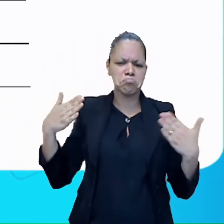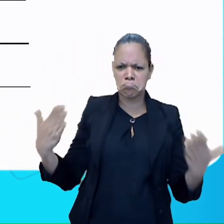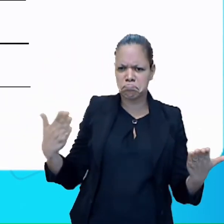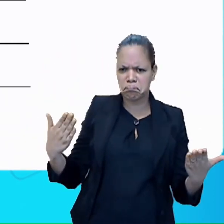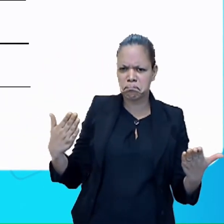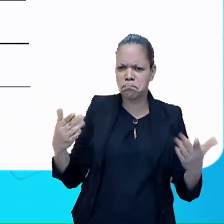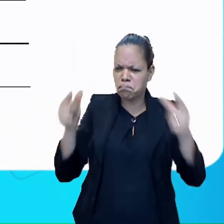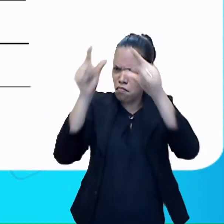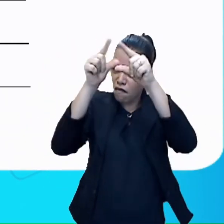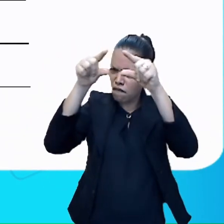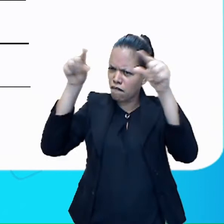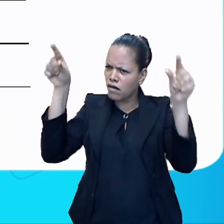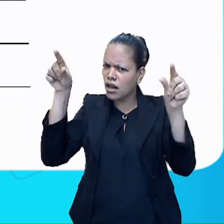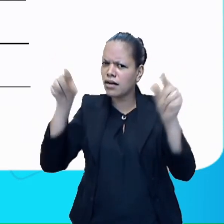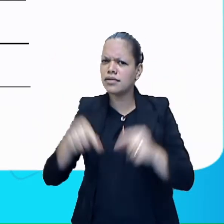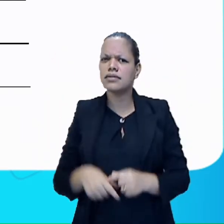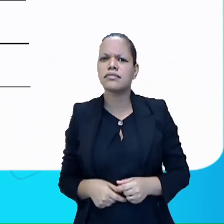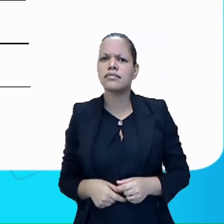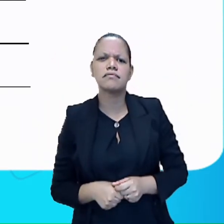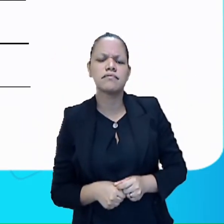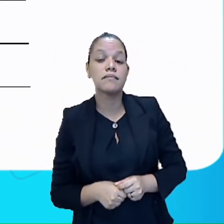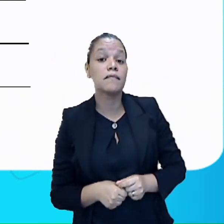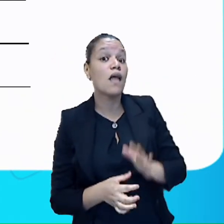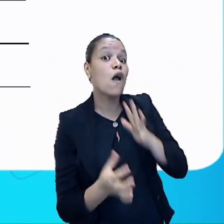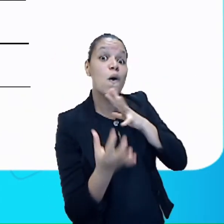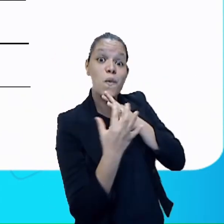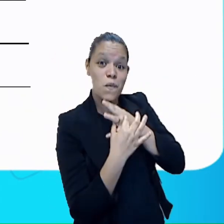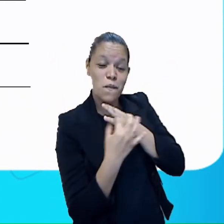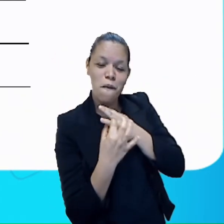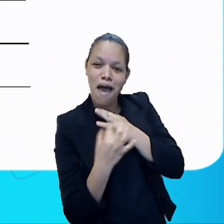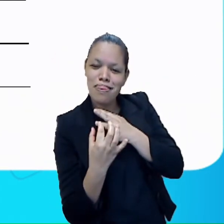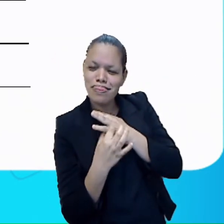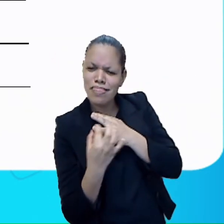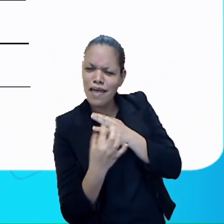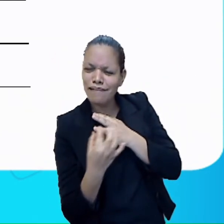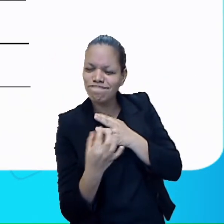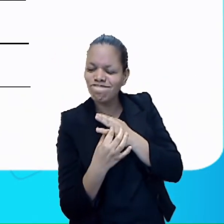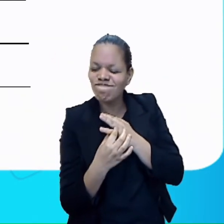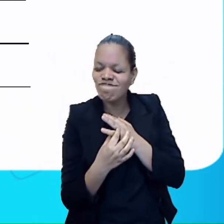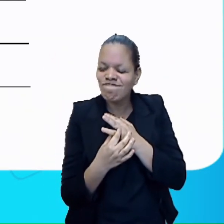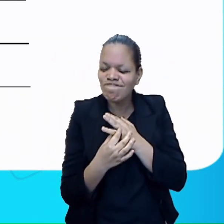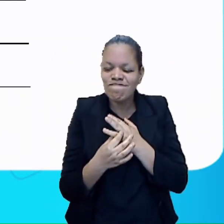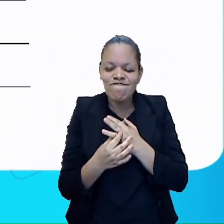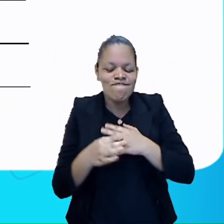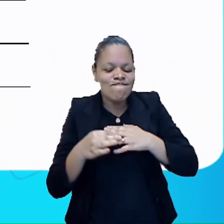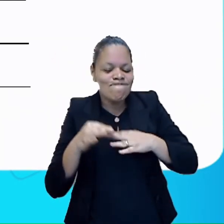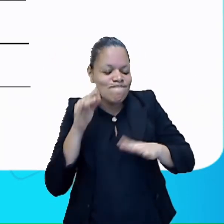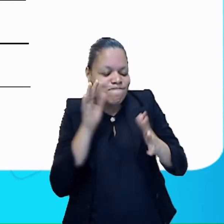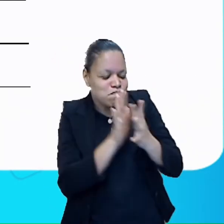anel era muito brilhante. Vamos lá agora na palavra